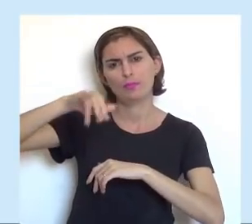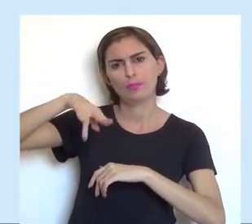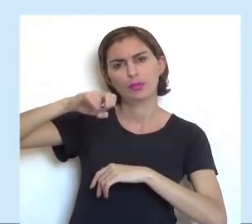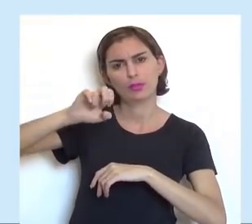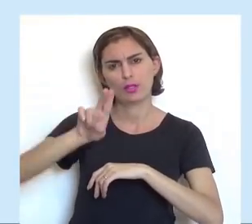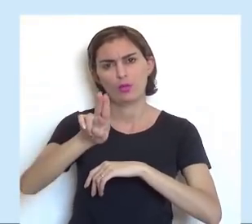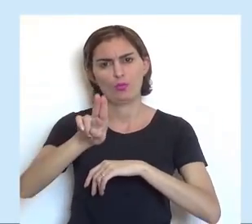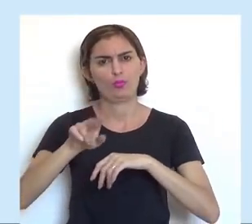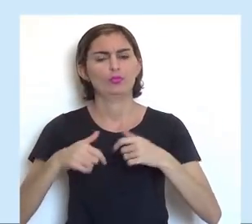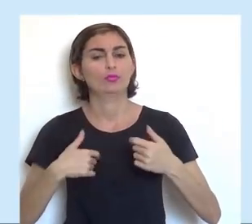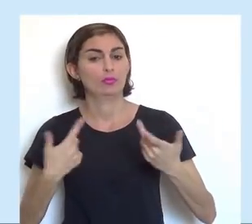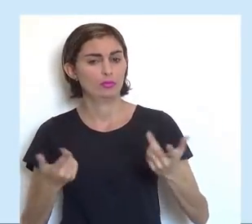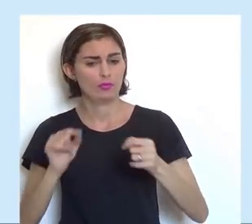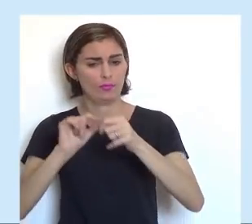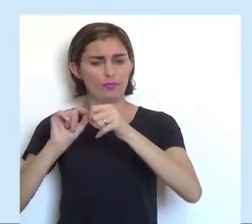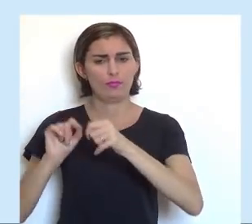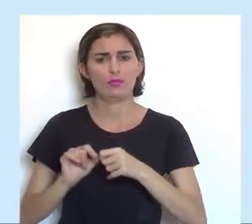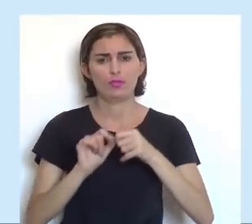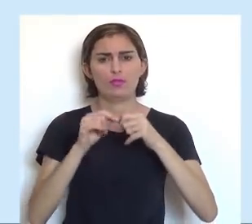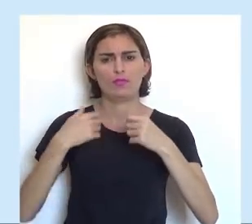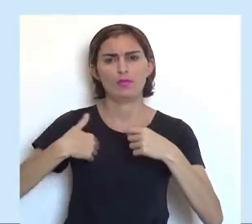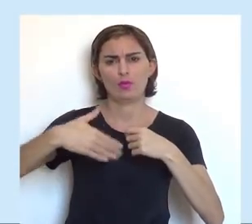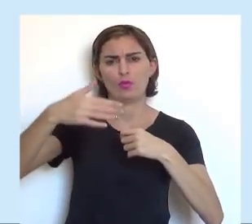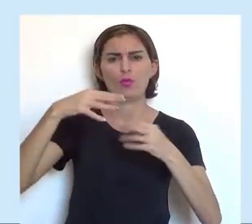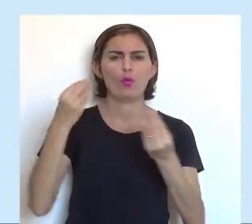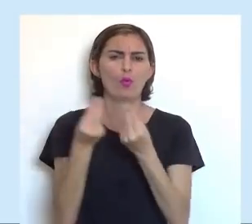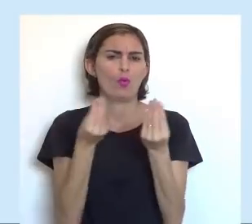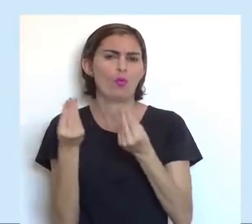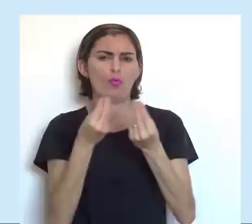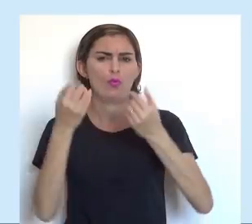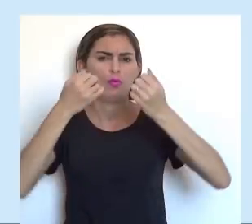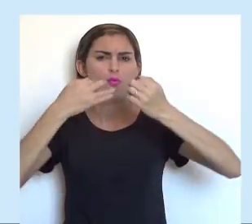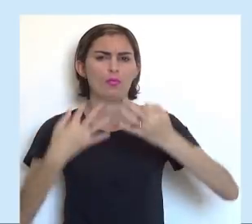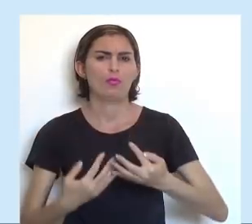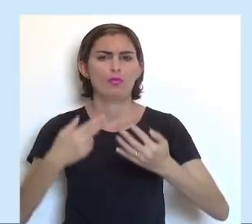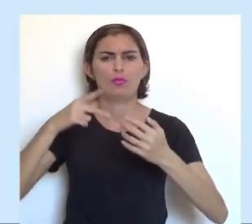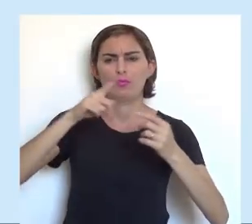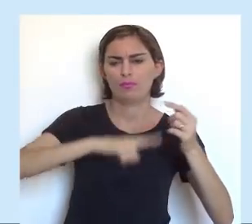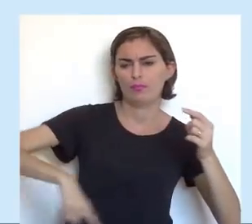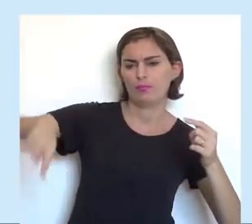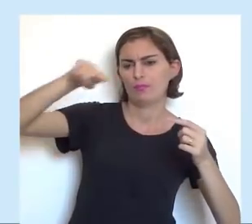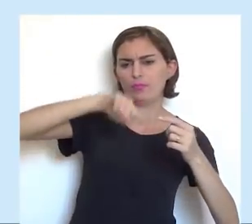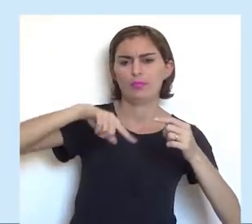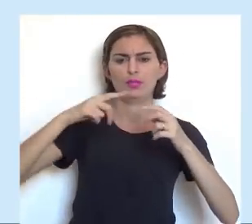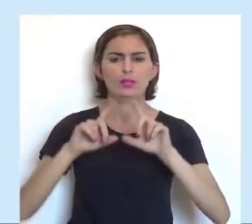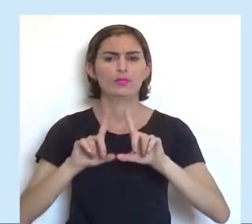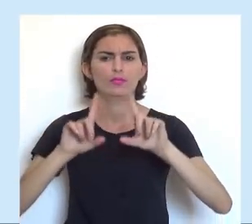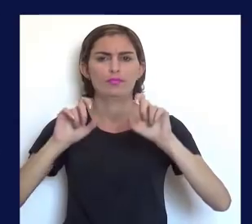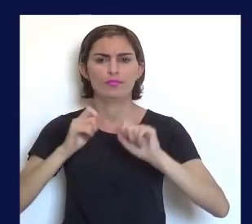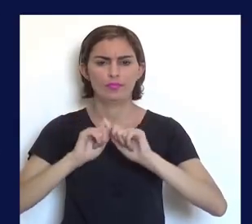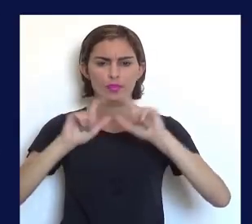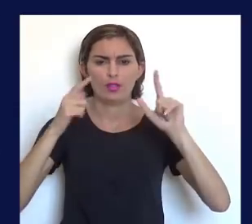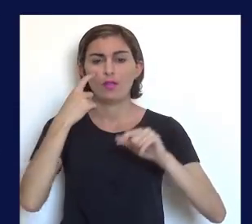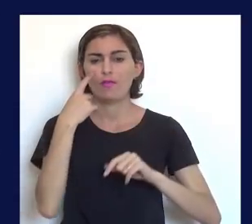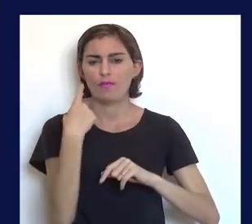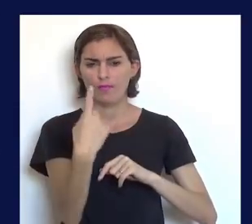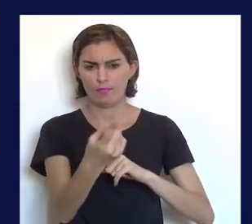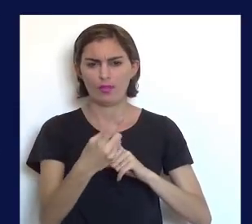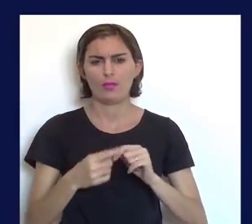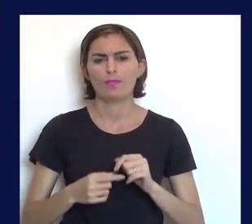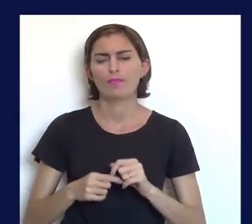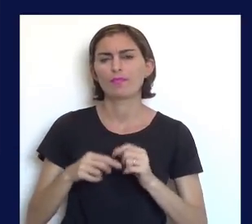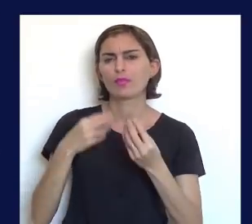pneu. Então, falando de constituição, vamos para a composição dos pneus em sua tela. Veja que do lado